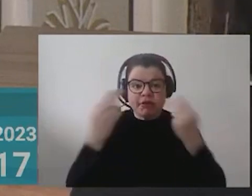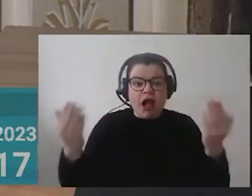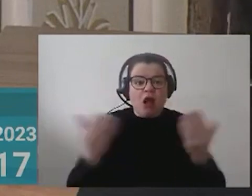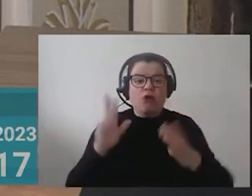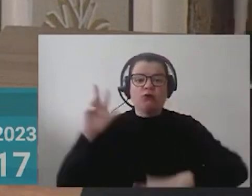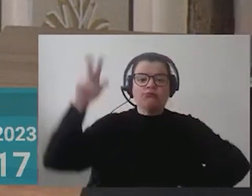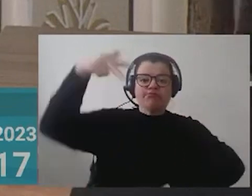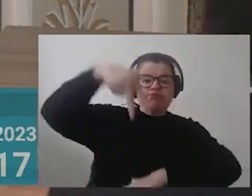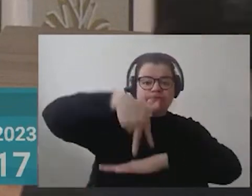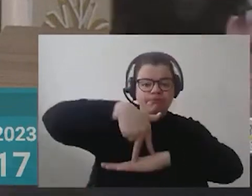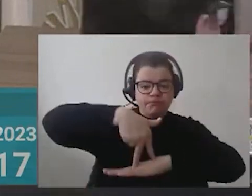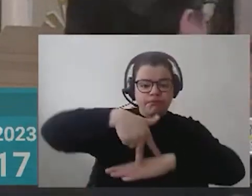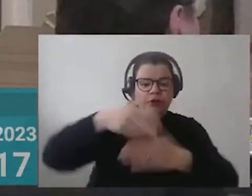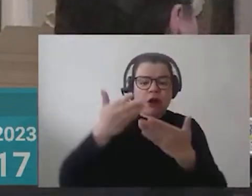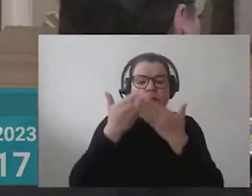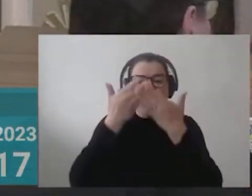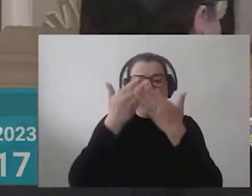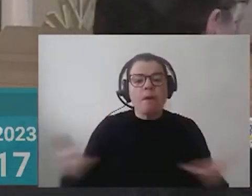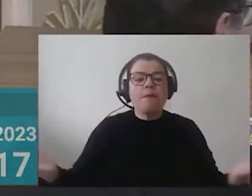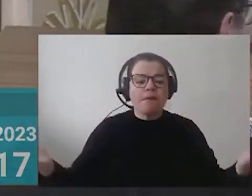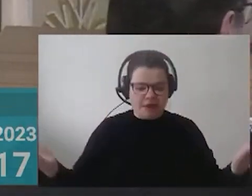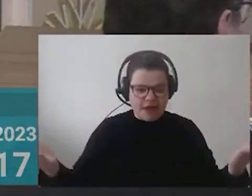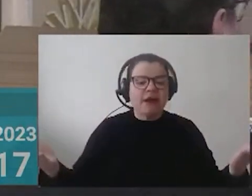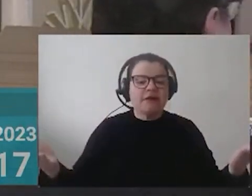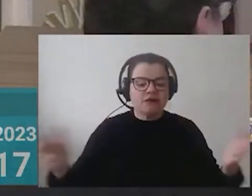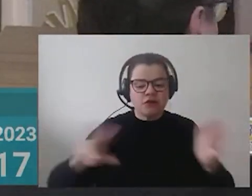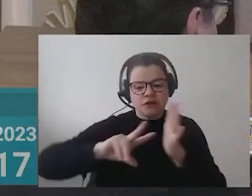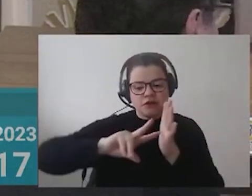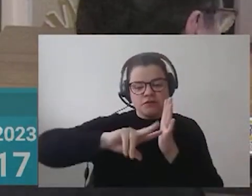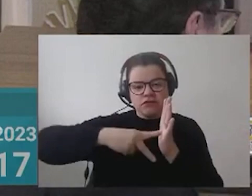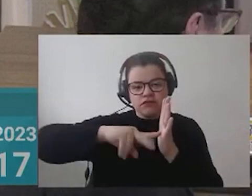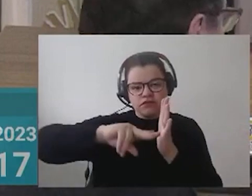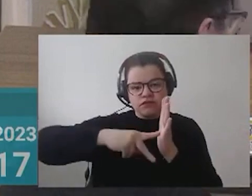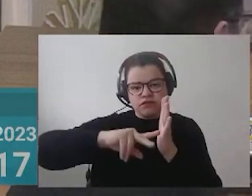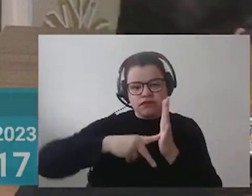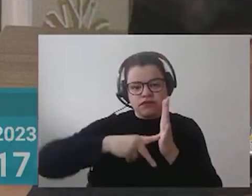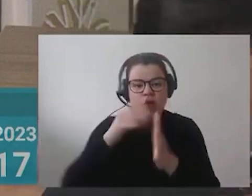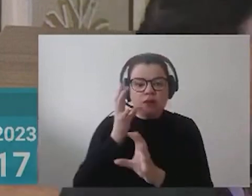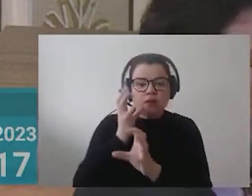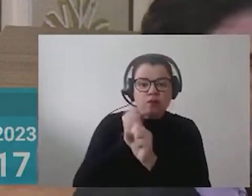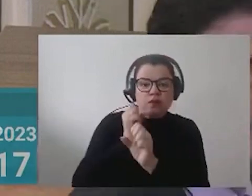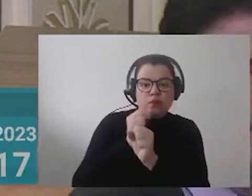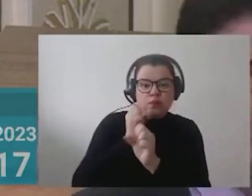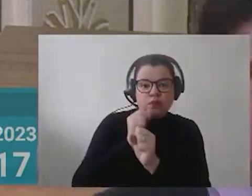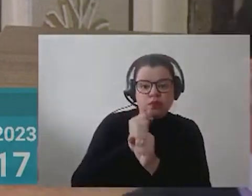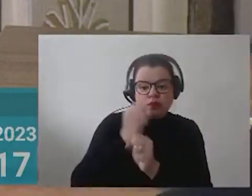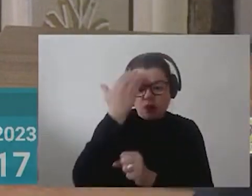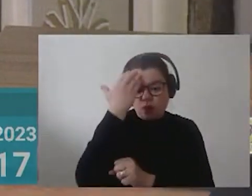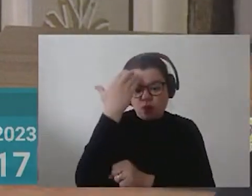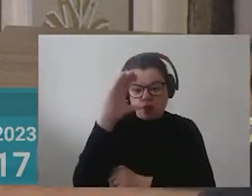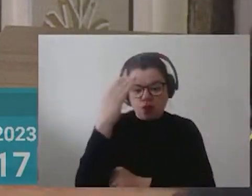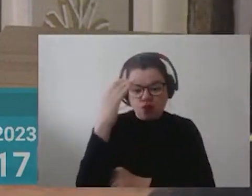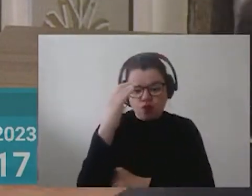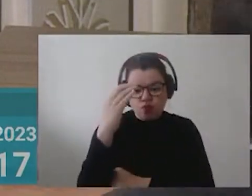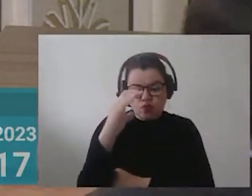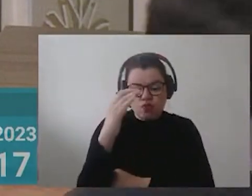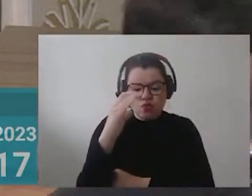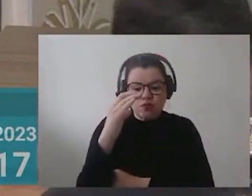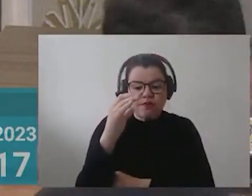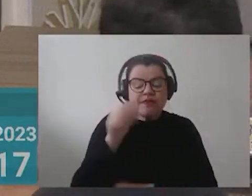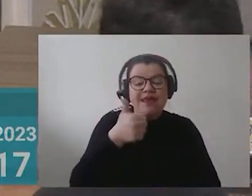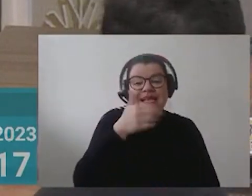fazer uma homenagem ao Sindicato dos Contabilistas de Curitiba, e que está completando 100